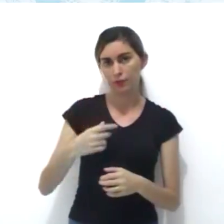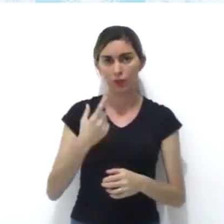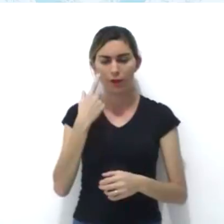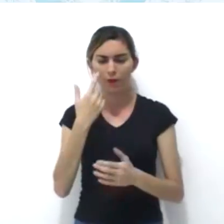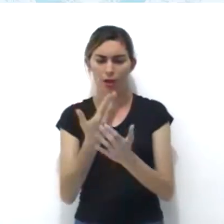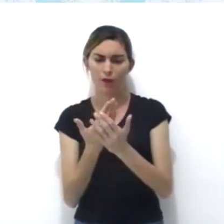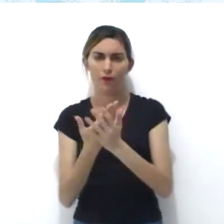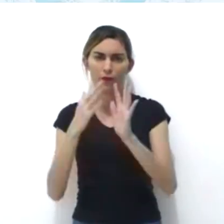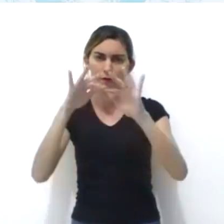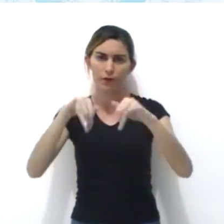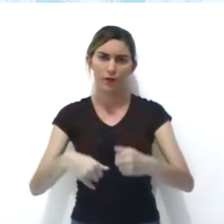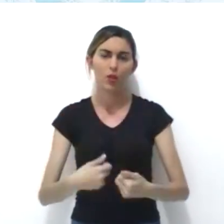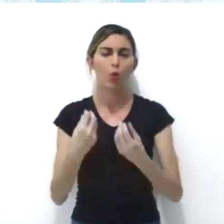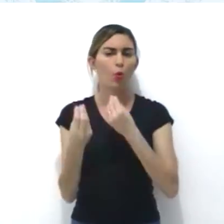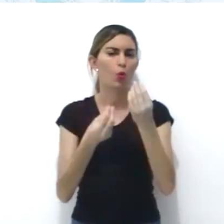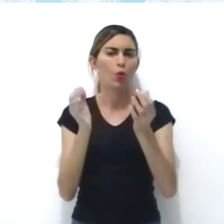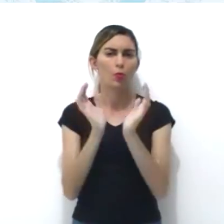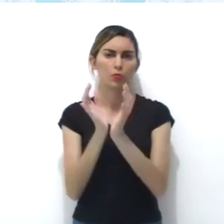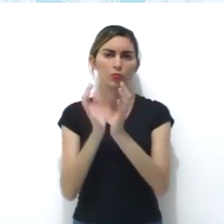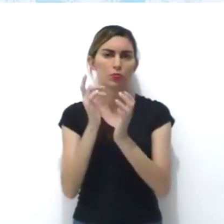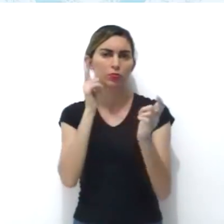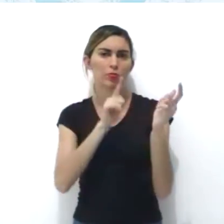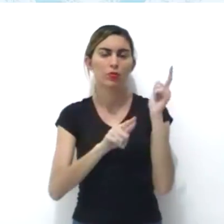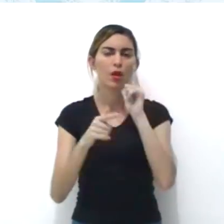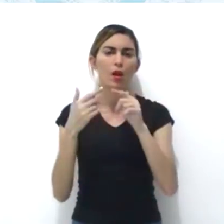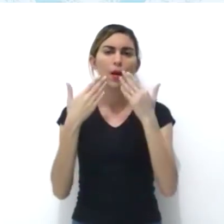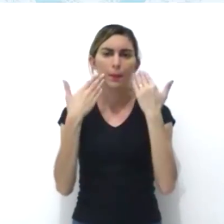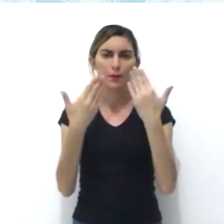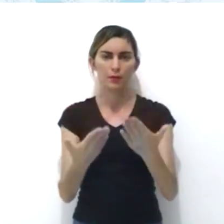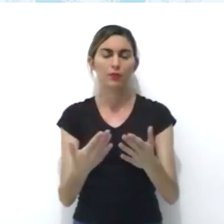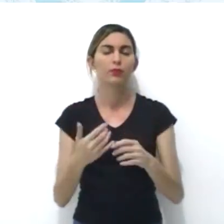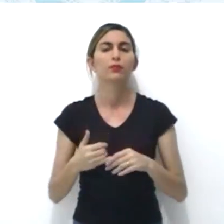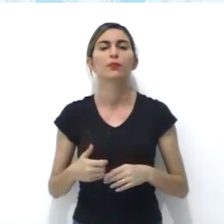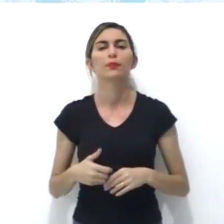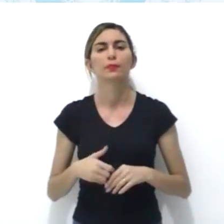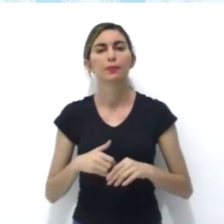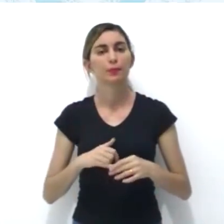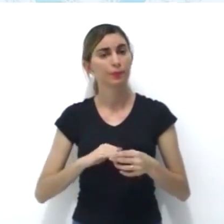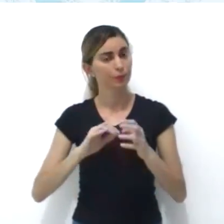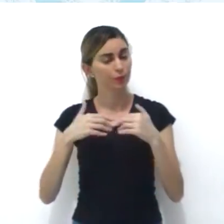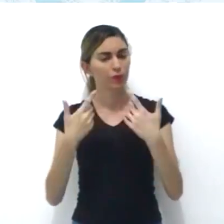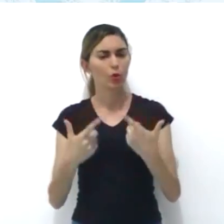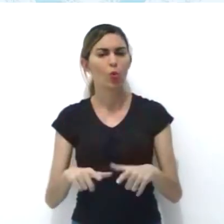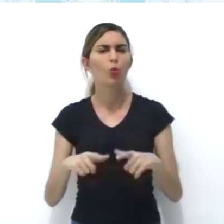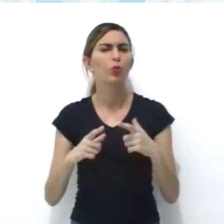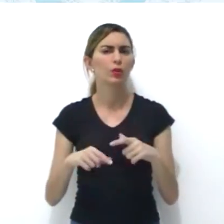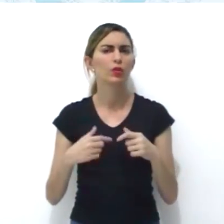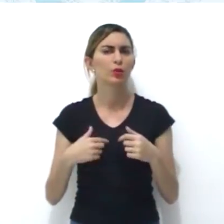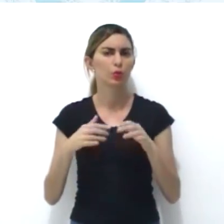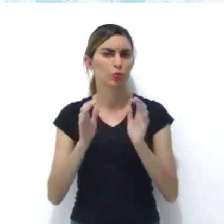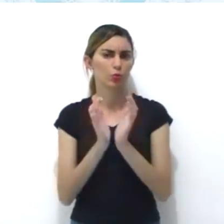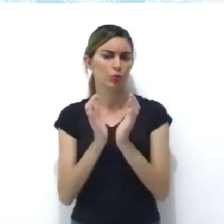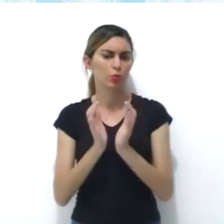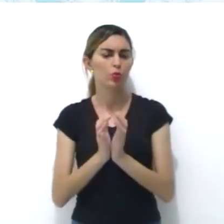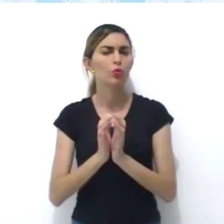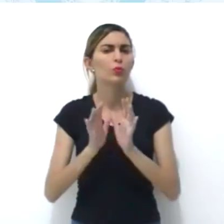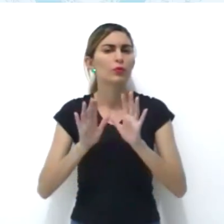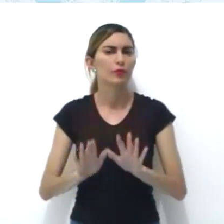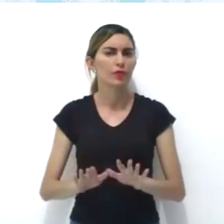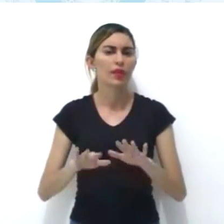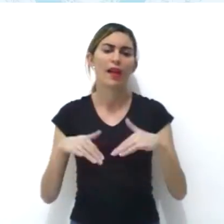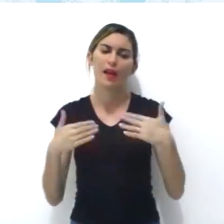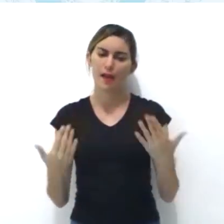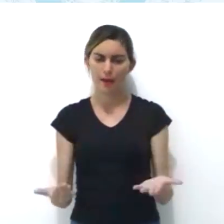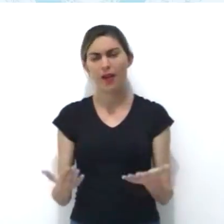ver lá no finalzinho da aula de hoje como é que esses clubes conseguem apresentar aquilo que eles produziram. E é onde é que o clube funciona? Você pode estar